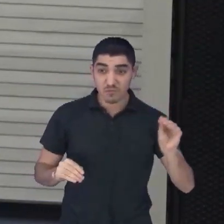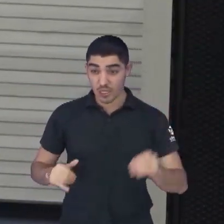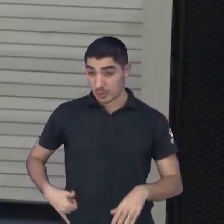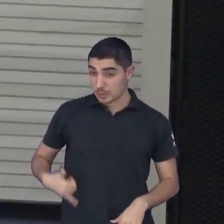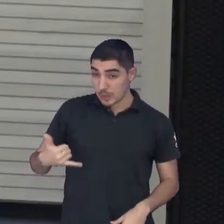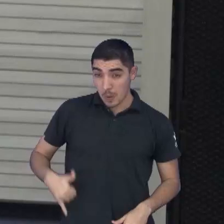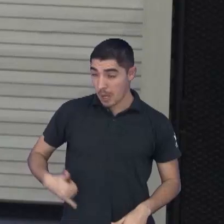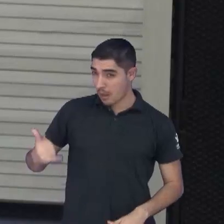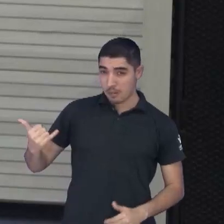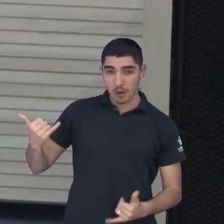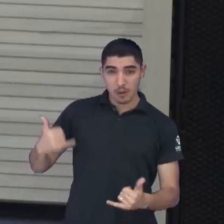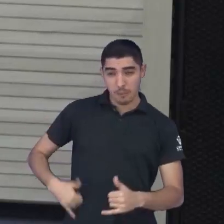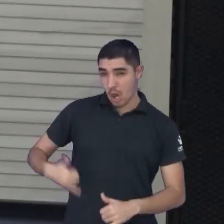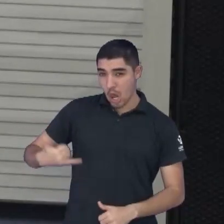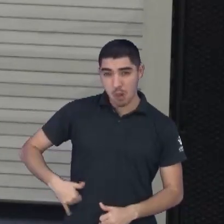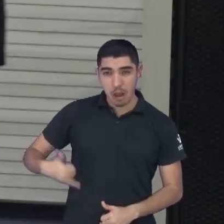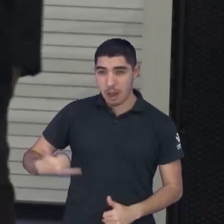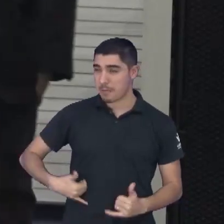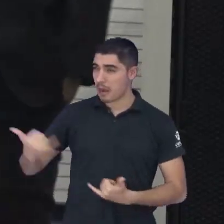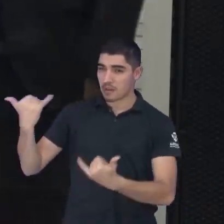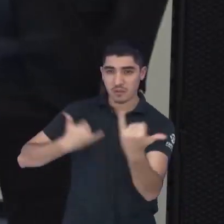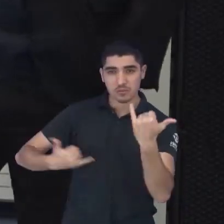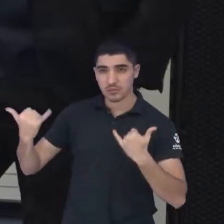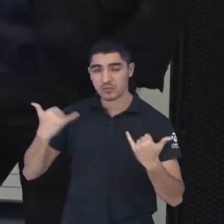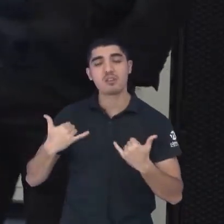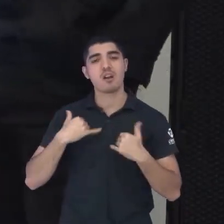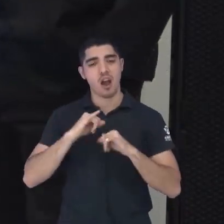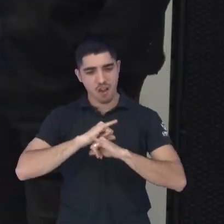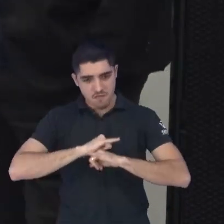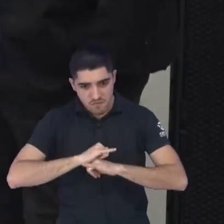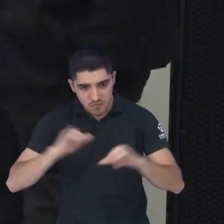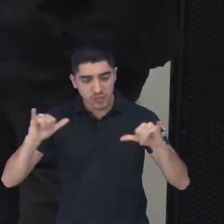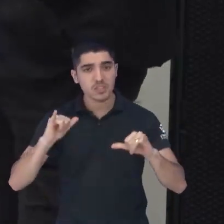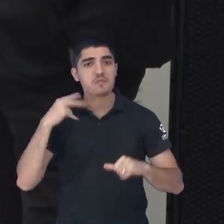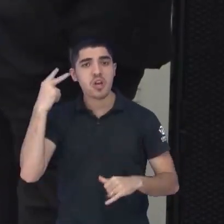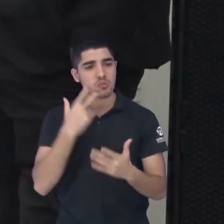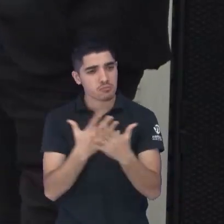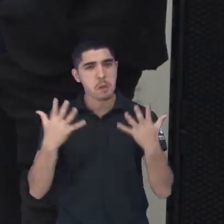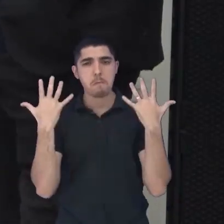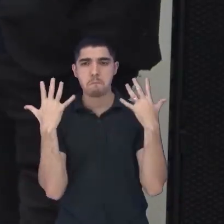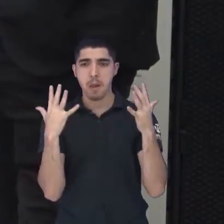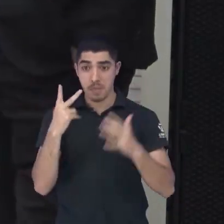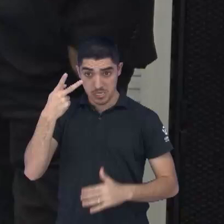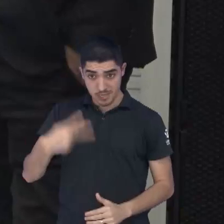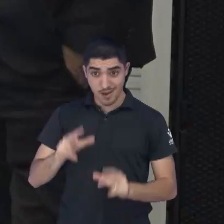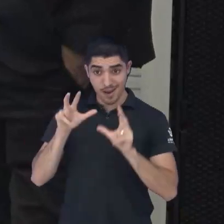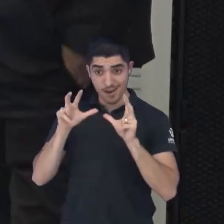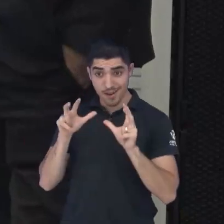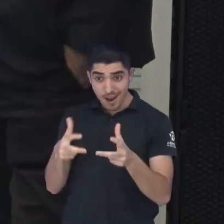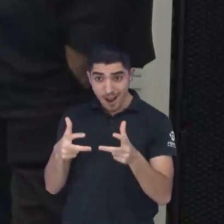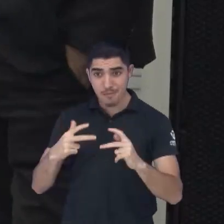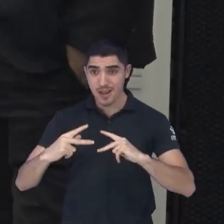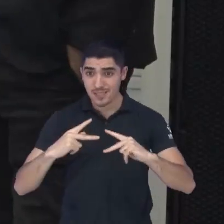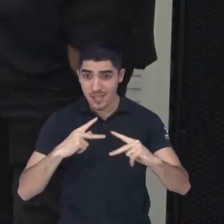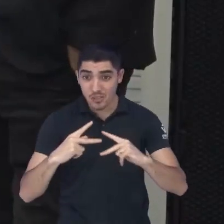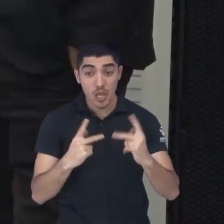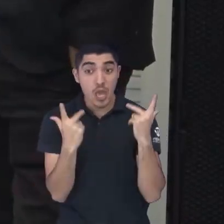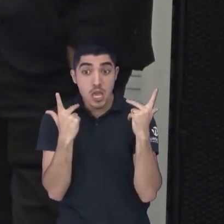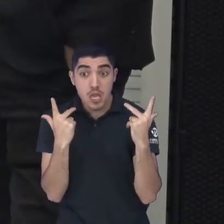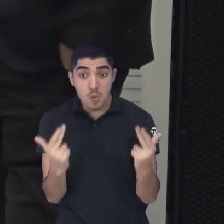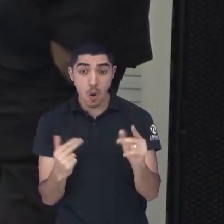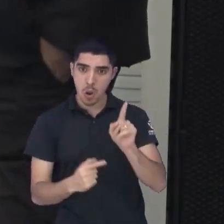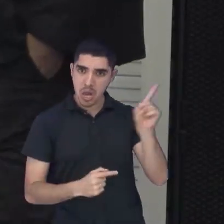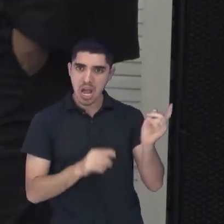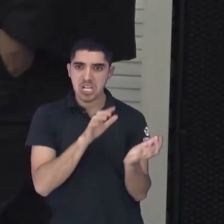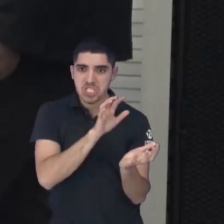parou de tocar. Então, quero dizer aos vereadores, parabéns, a Câmara Municipal está fazendo o que a Câmara de Jacareí e